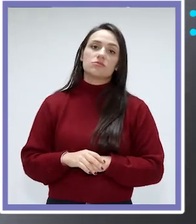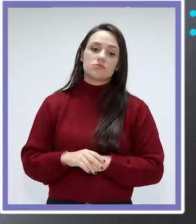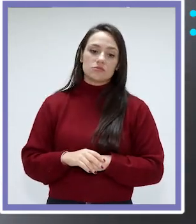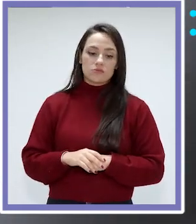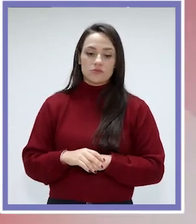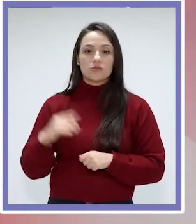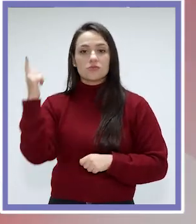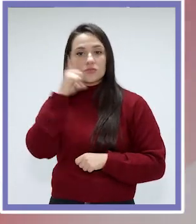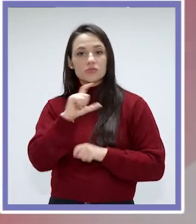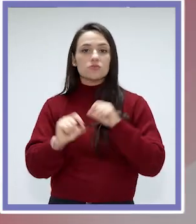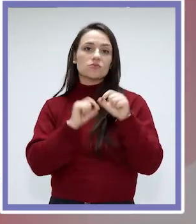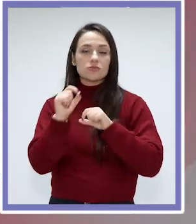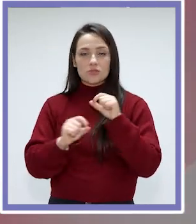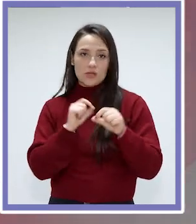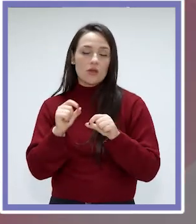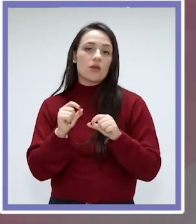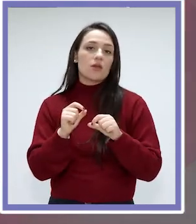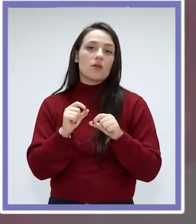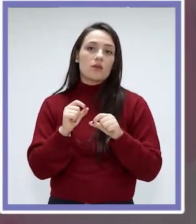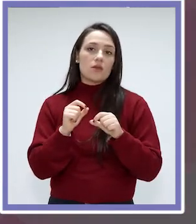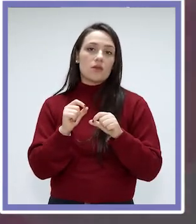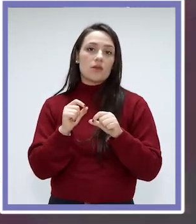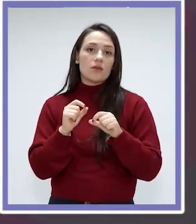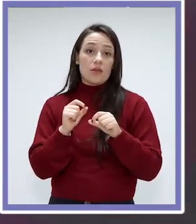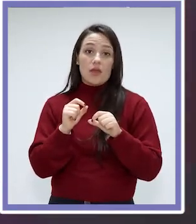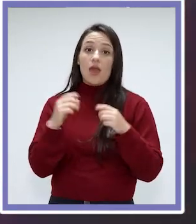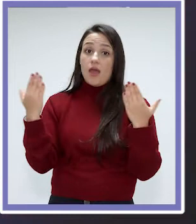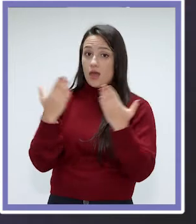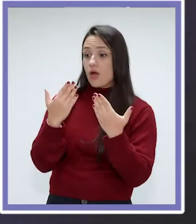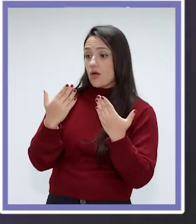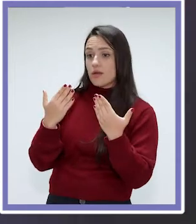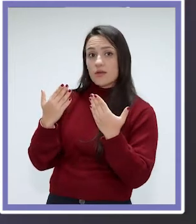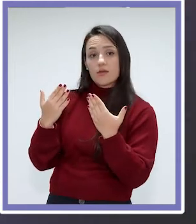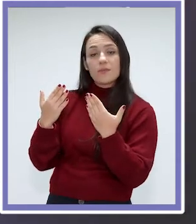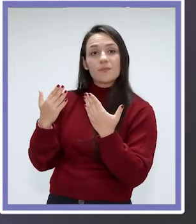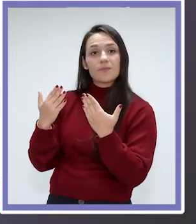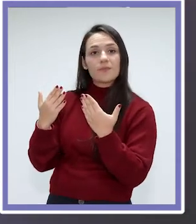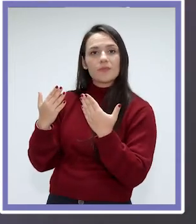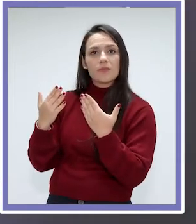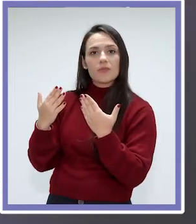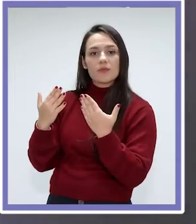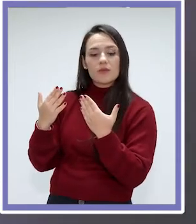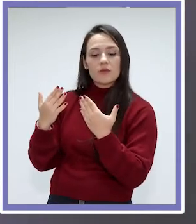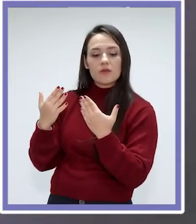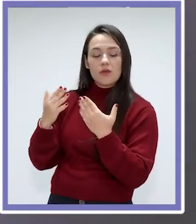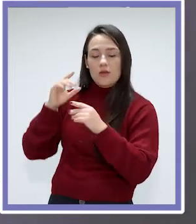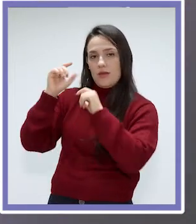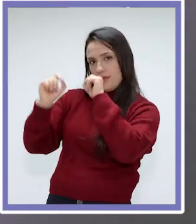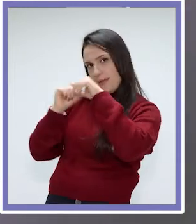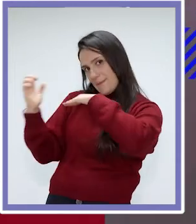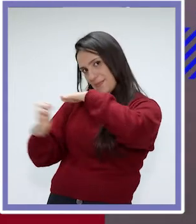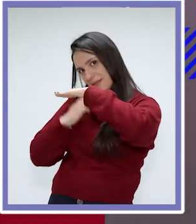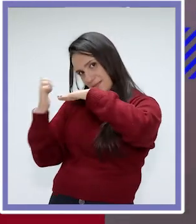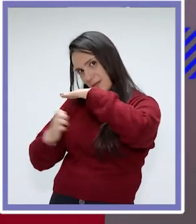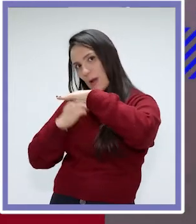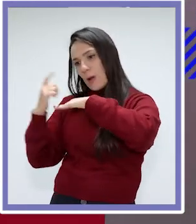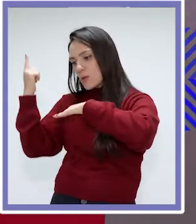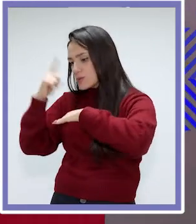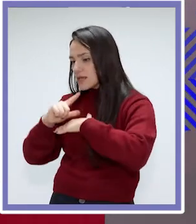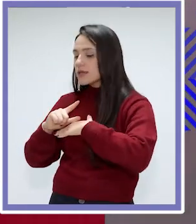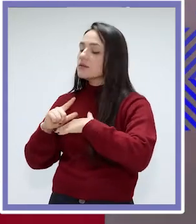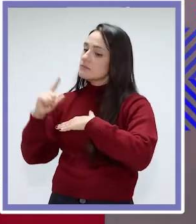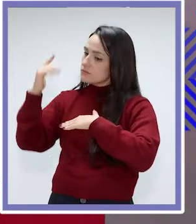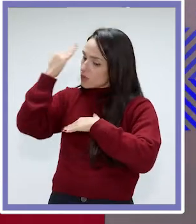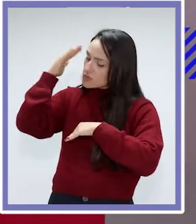é esse, sabe, assim, de levar para a população. E tem uma outra questão também, assim, isso muitas vezes os empresários estão sabendo e a população está